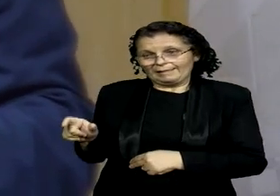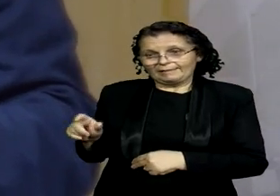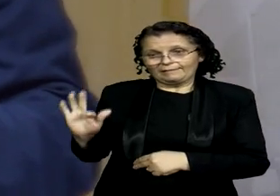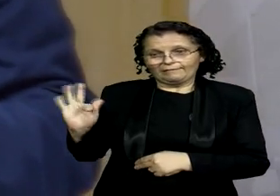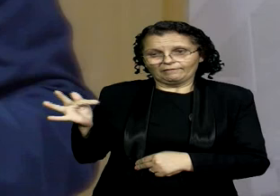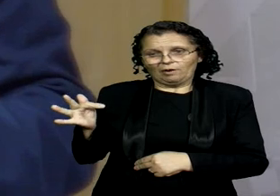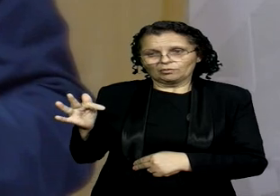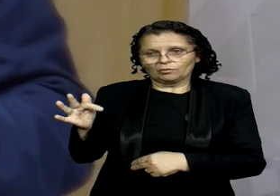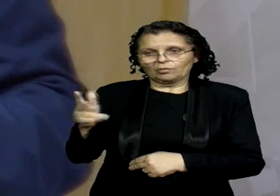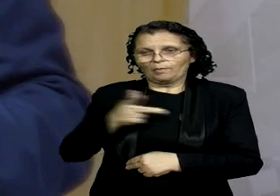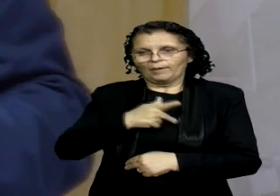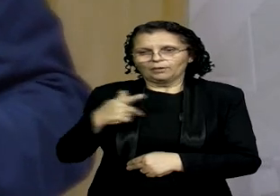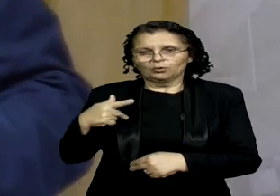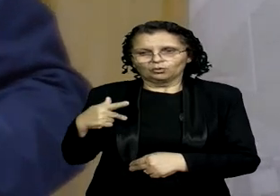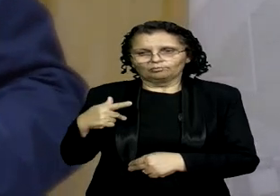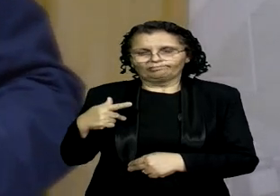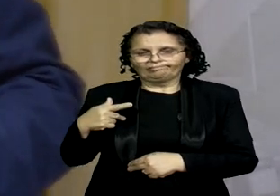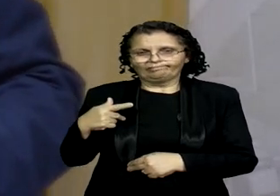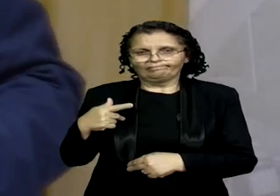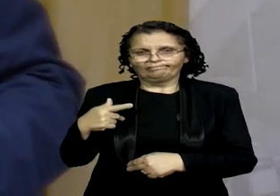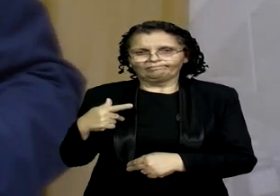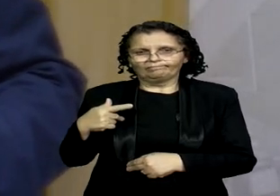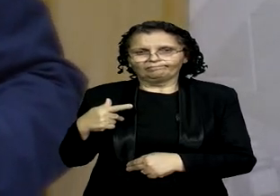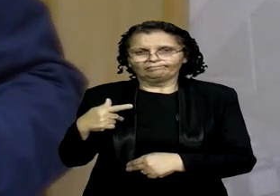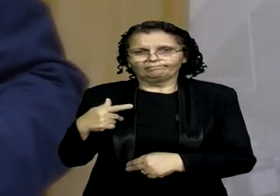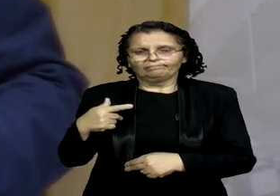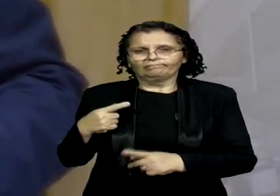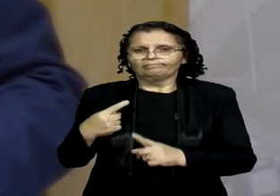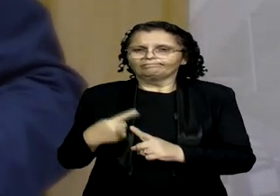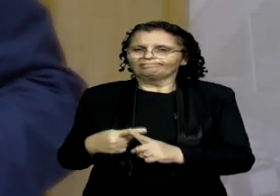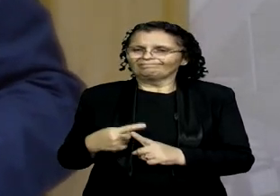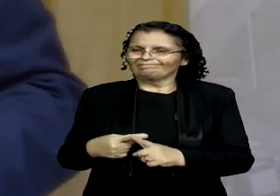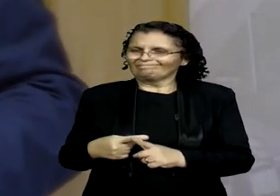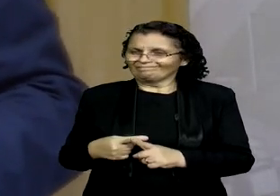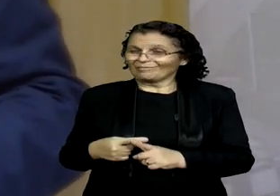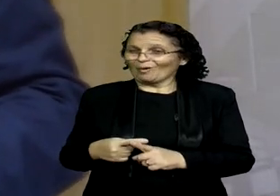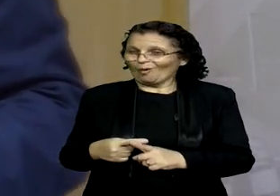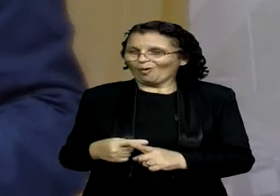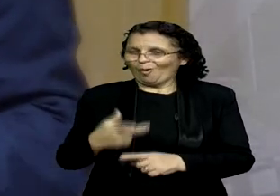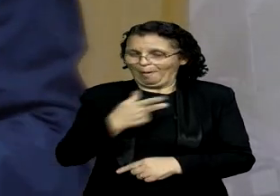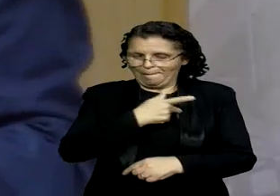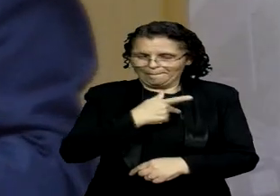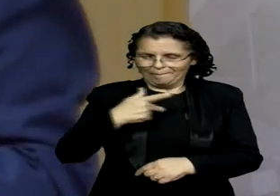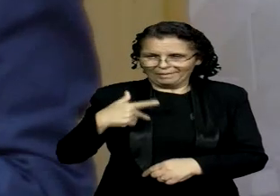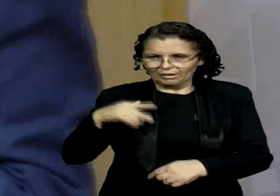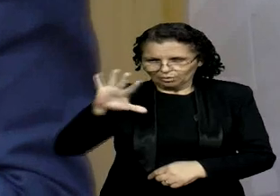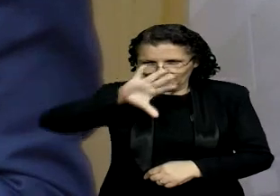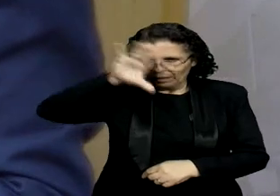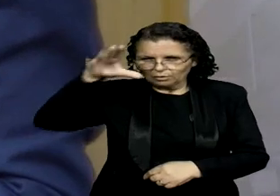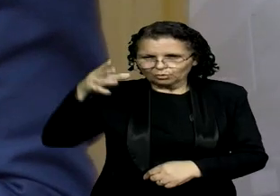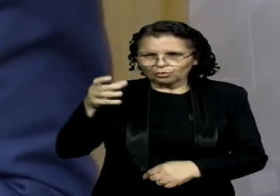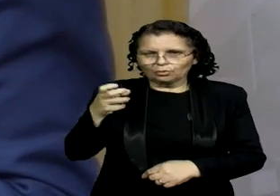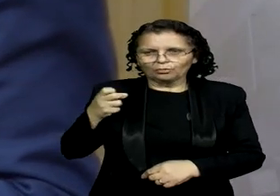desse cidadão intitulado como pastor. Porque ser pastor é uma vocação.